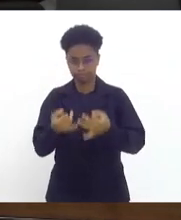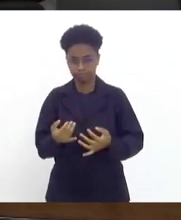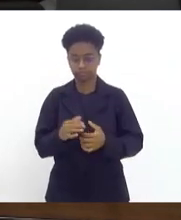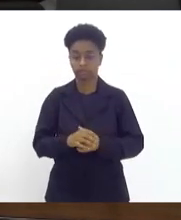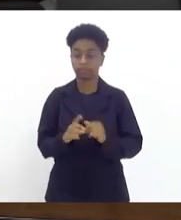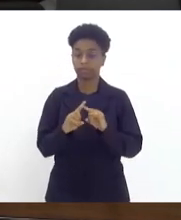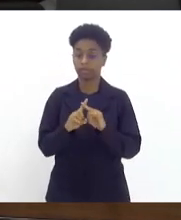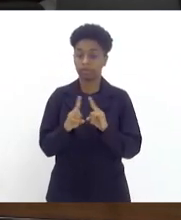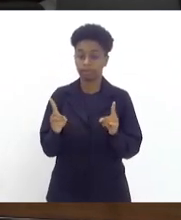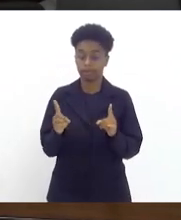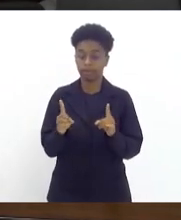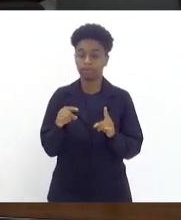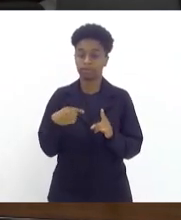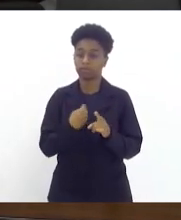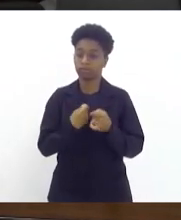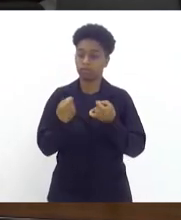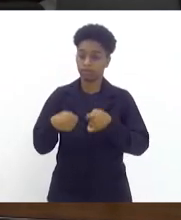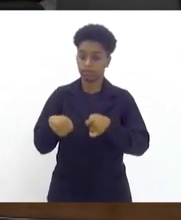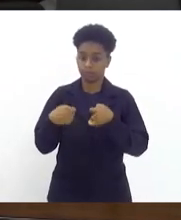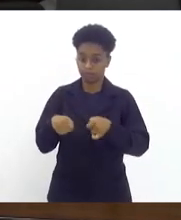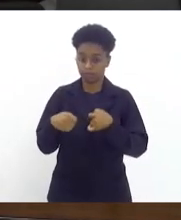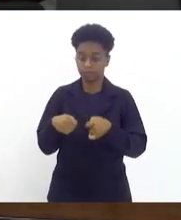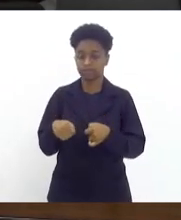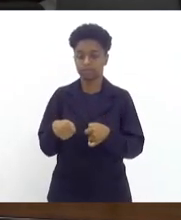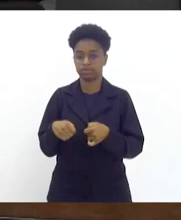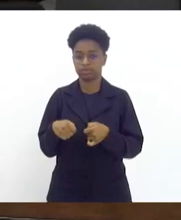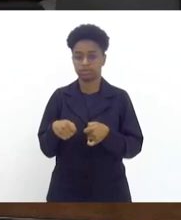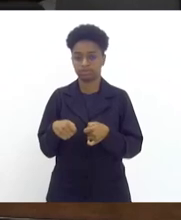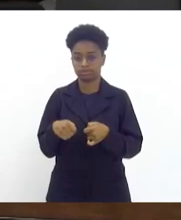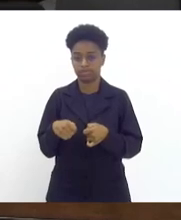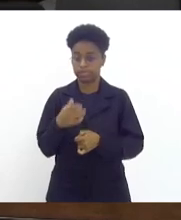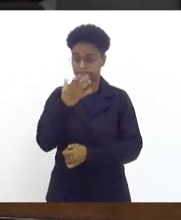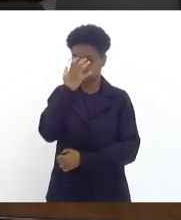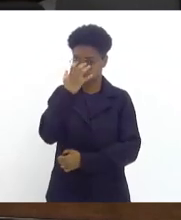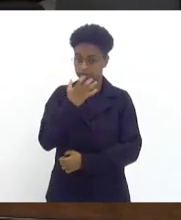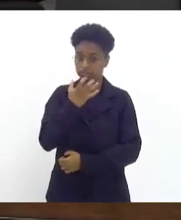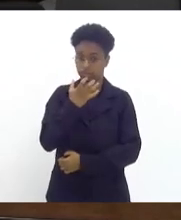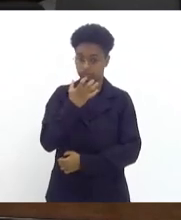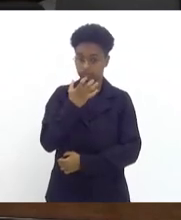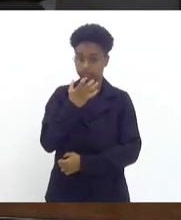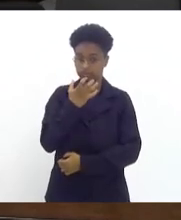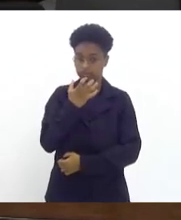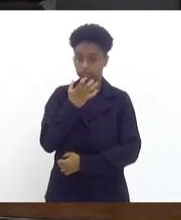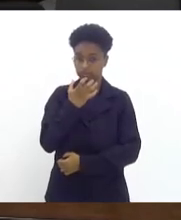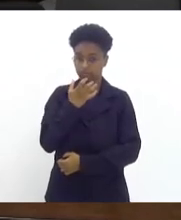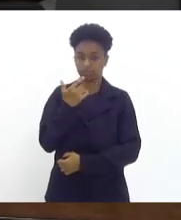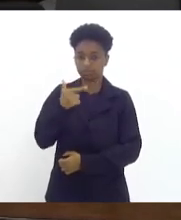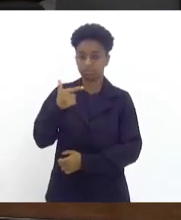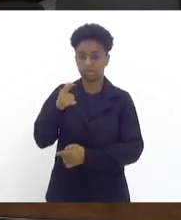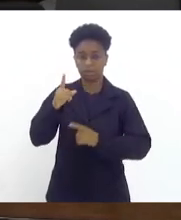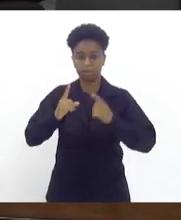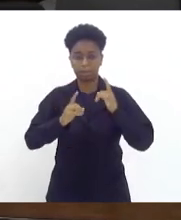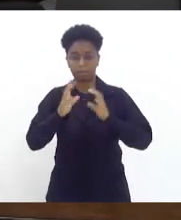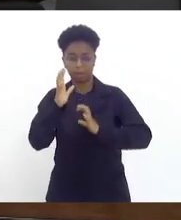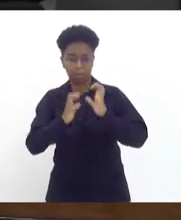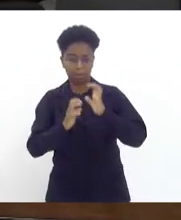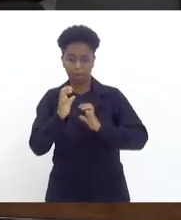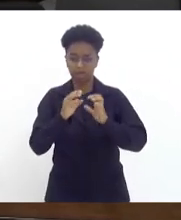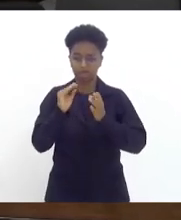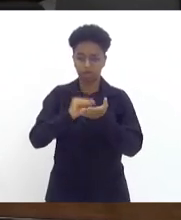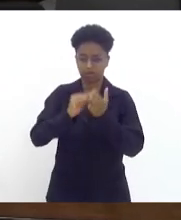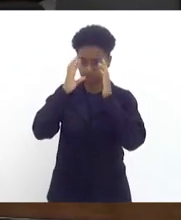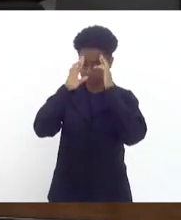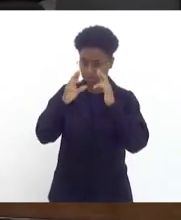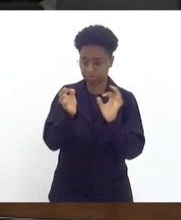nós precisaremos Em algum momento de maneira muito séria sem querer nenhum tipo de polêmica diz respeito nada disso